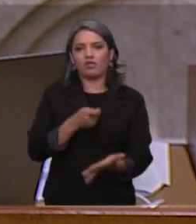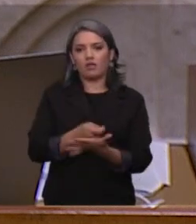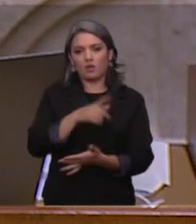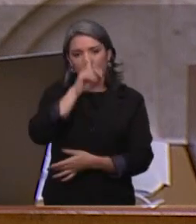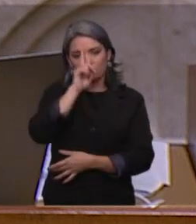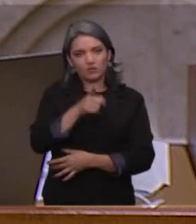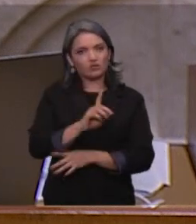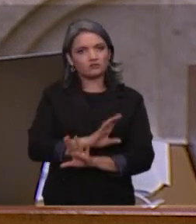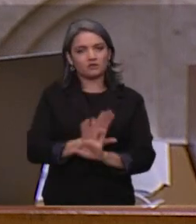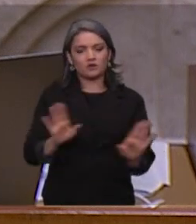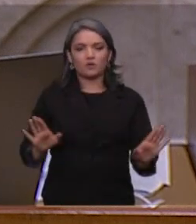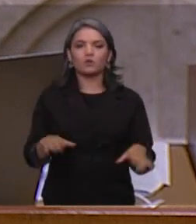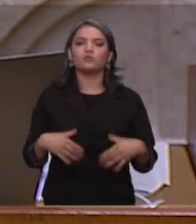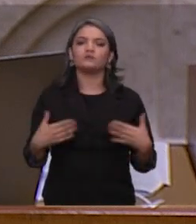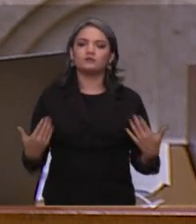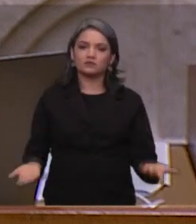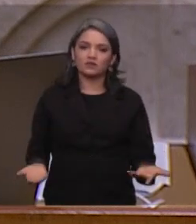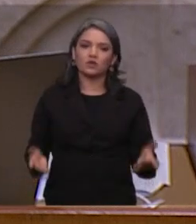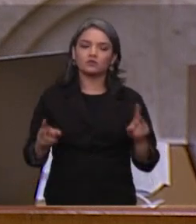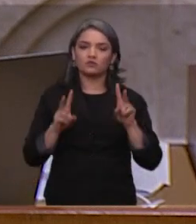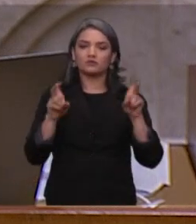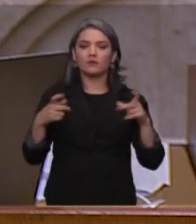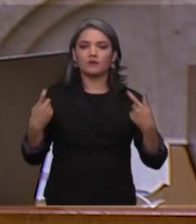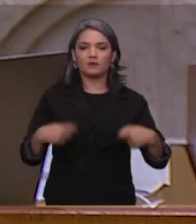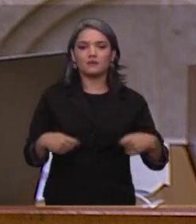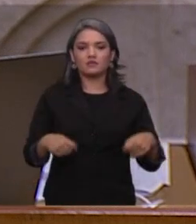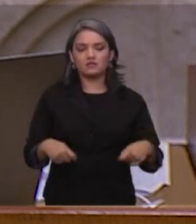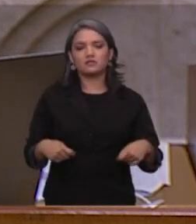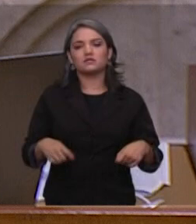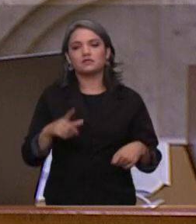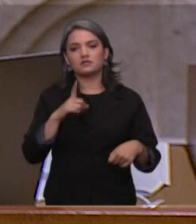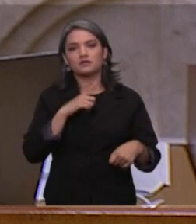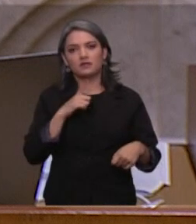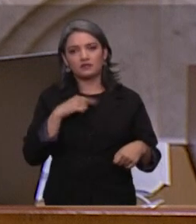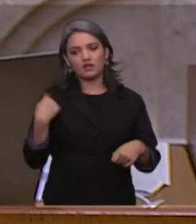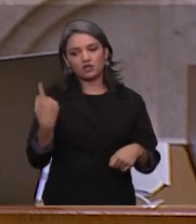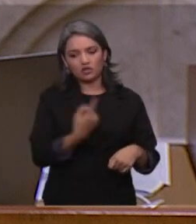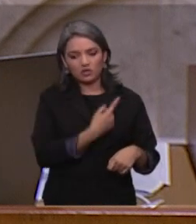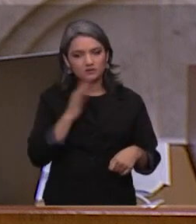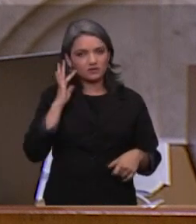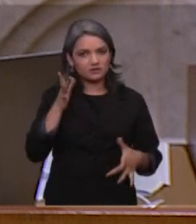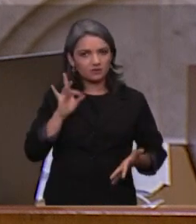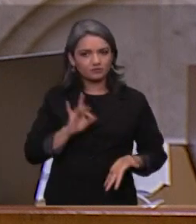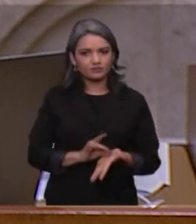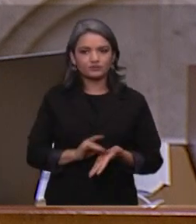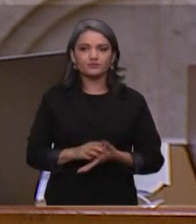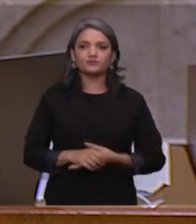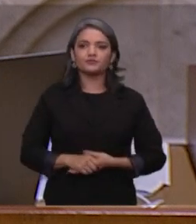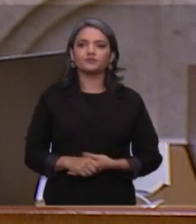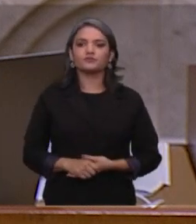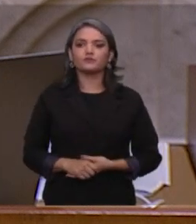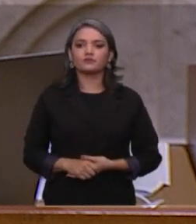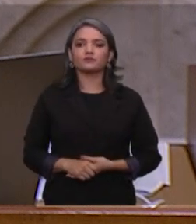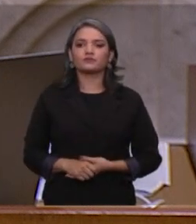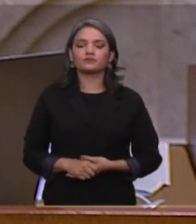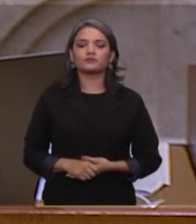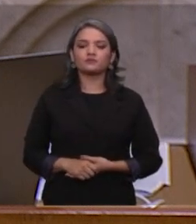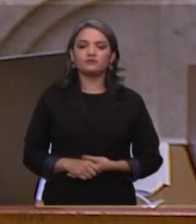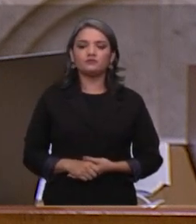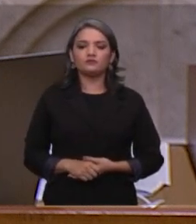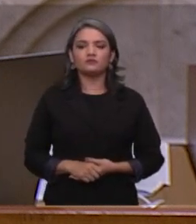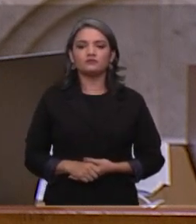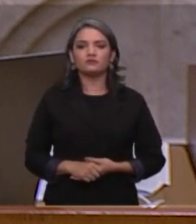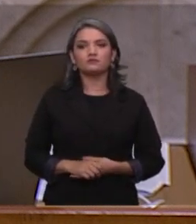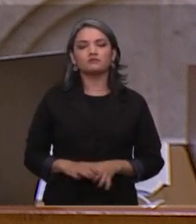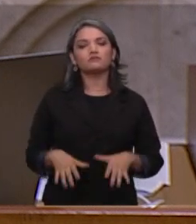deve vigorar uma certa autodeterminação existencial. De modo que eu estou acompanhando